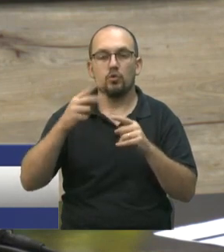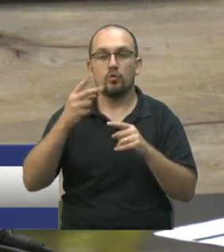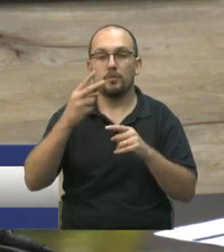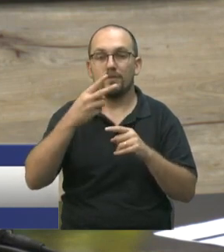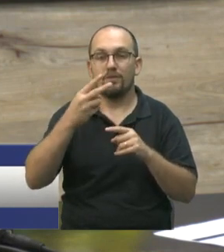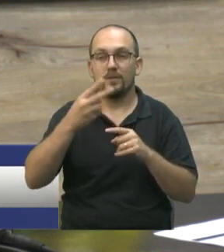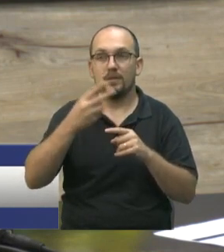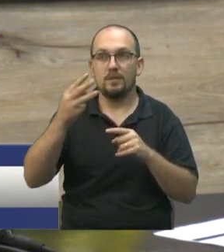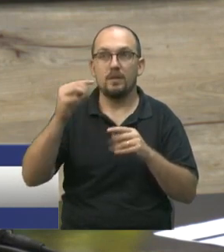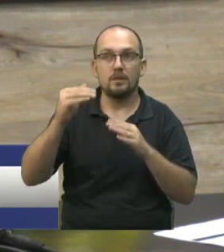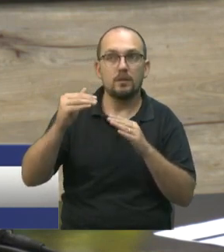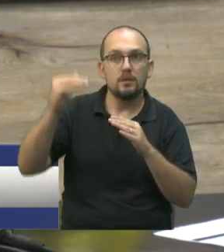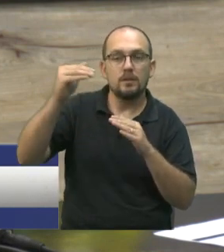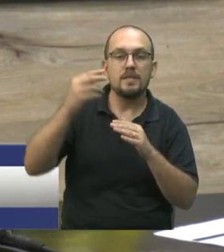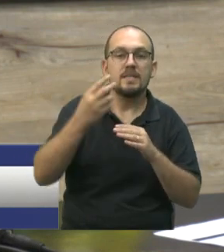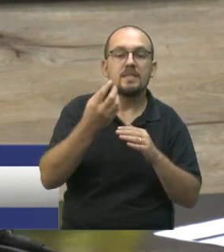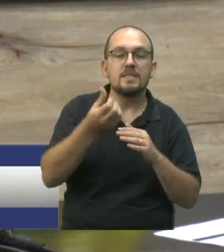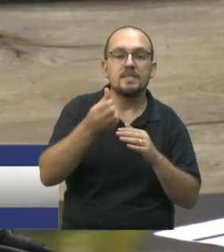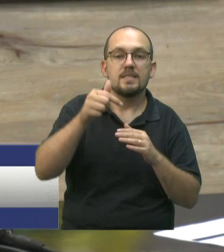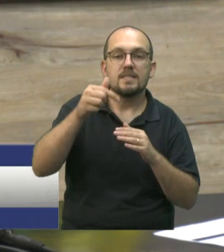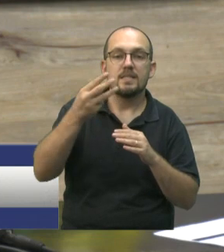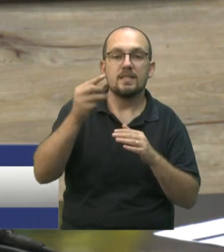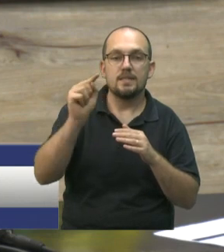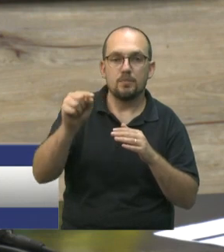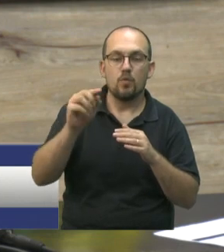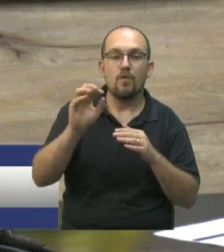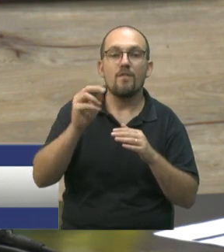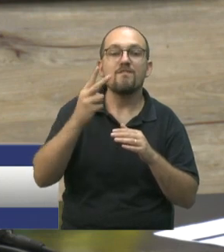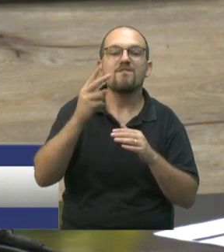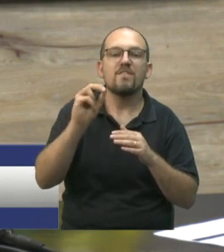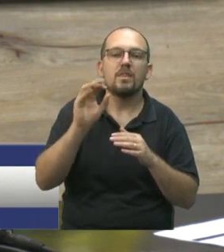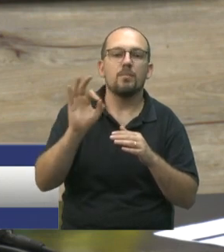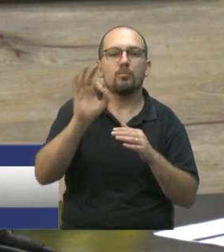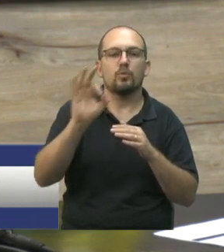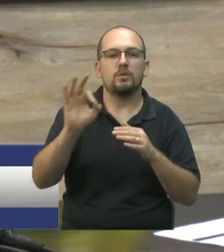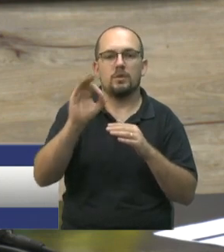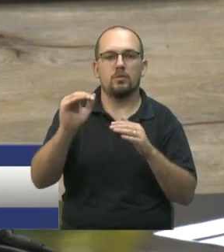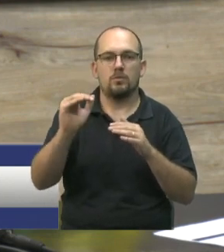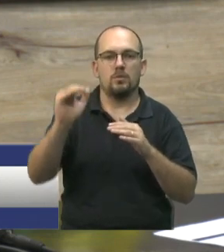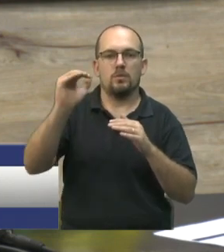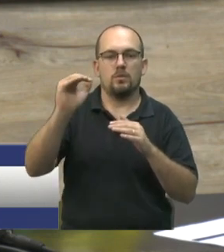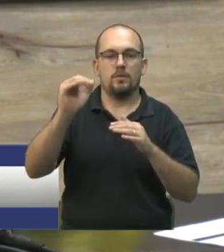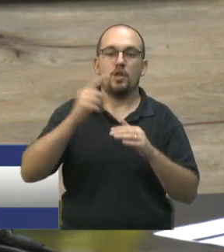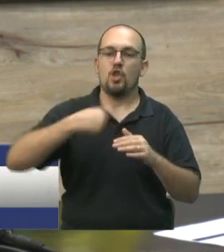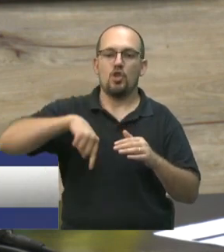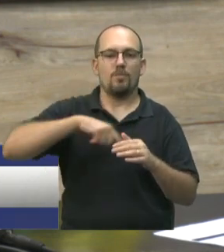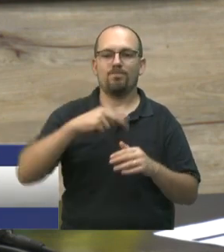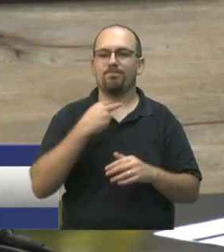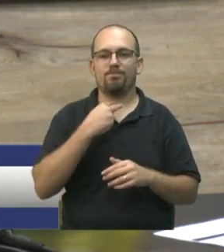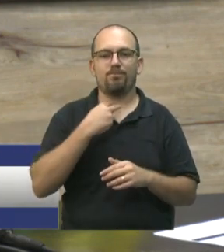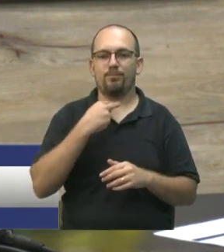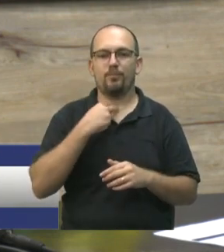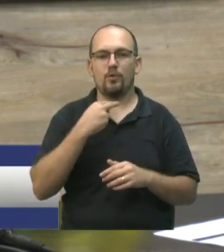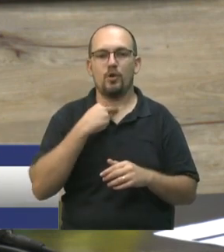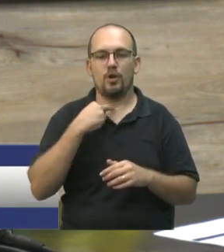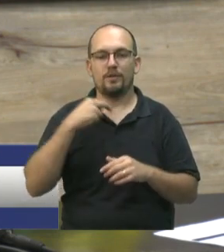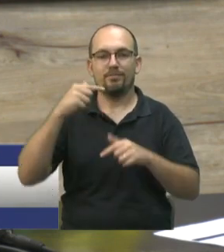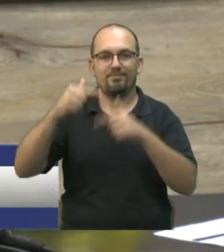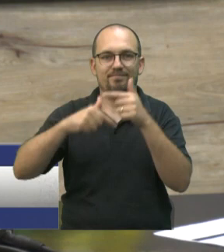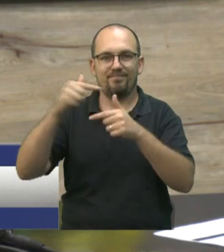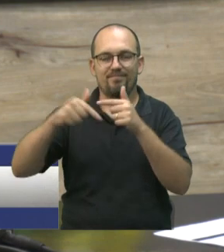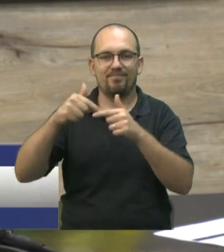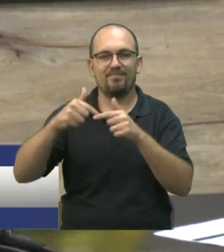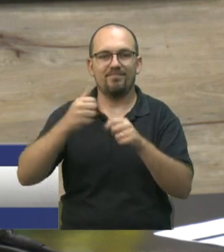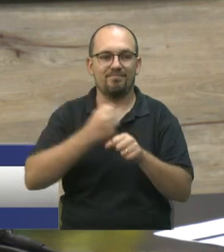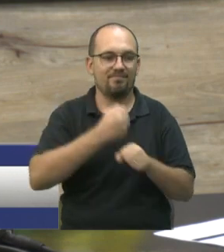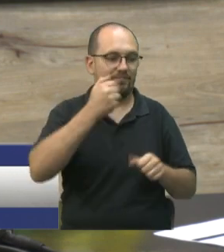mil. A variação fica em torno de 20,60%. E não, nós não podemos trabalhar na peça de planejamento orçamentário com superávit,